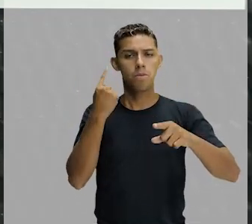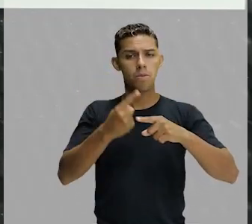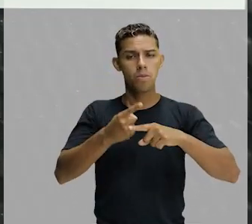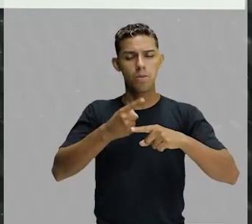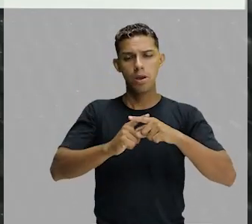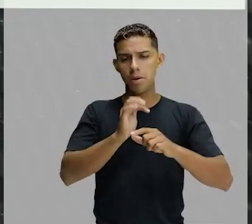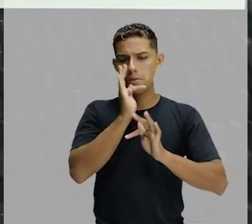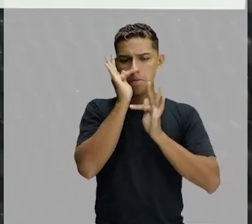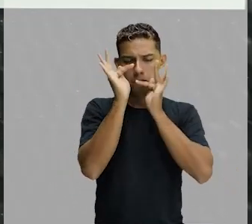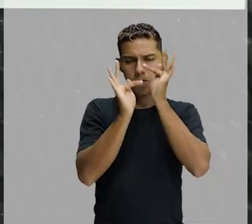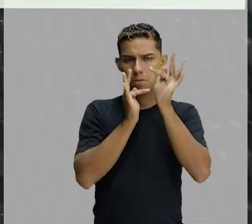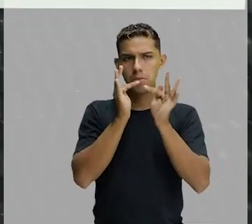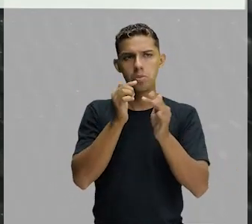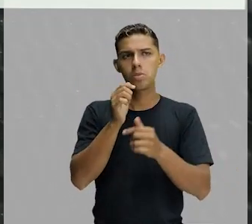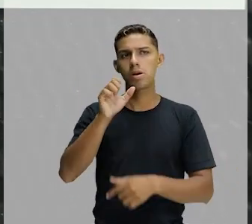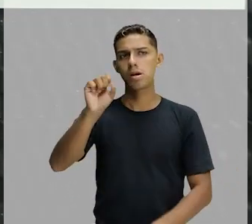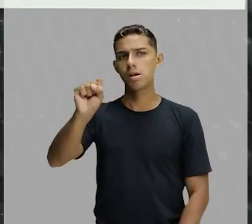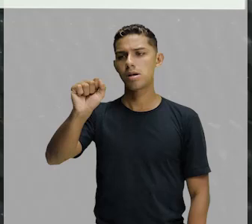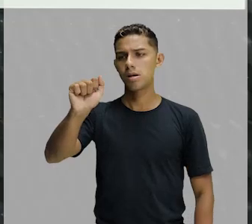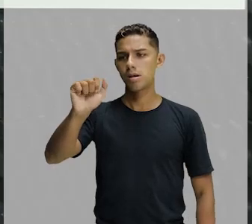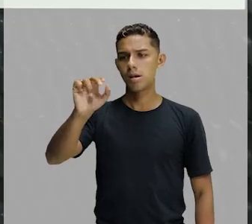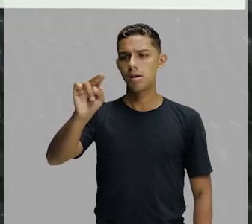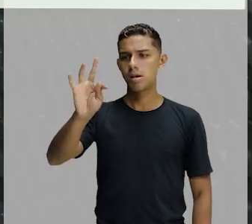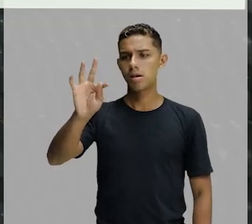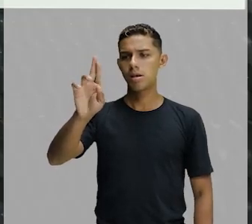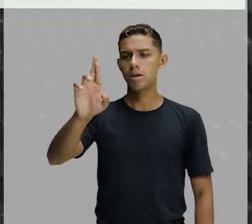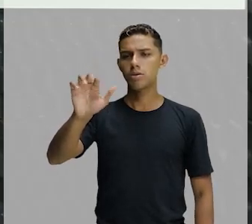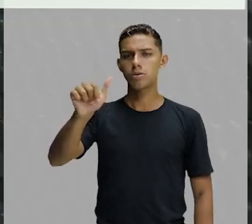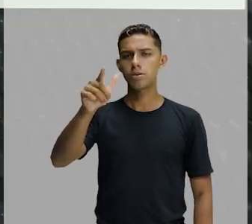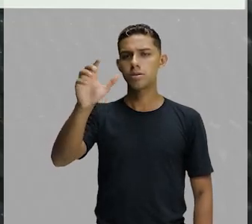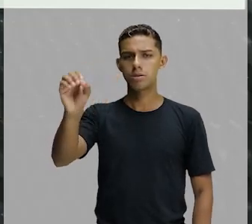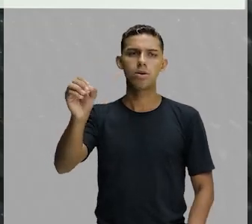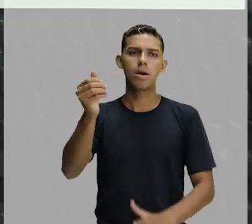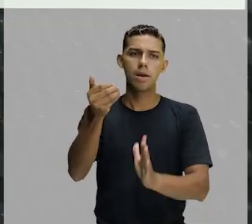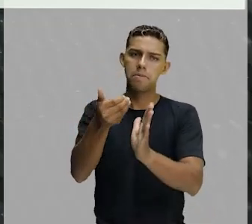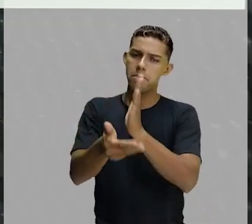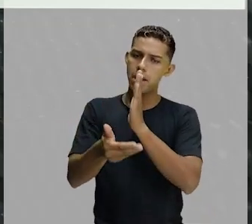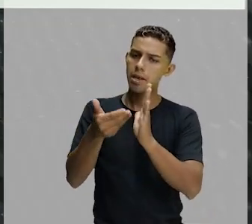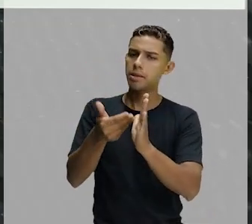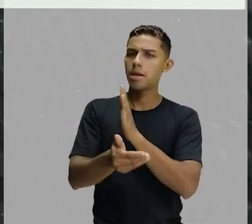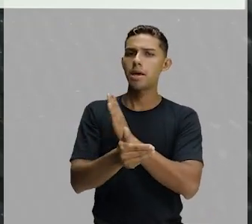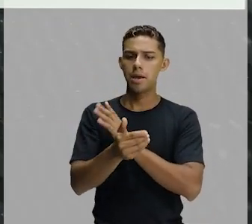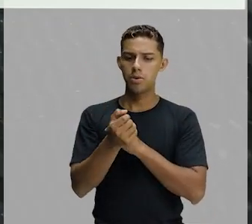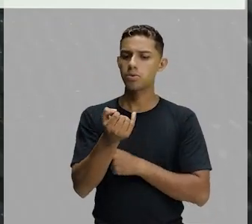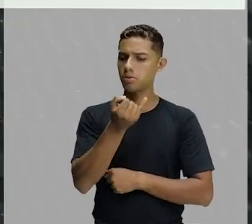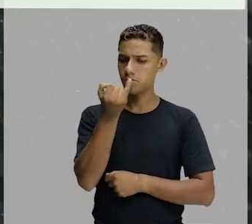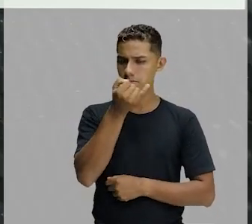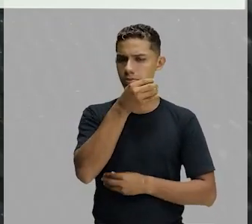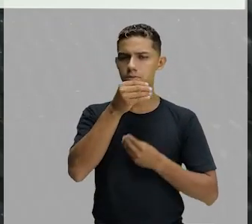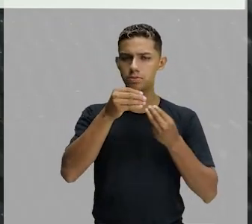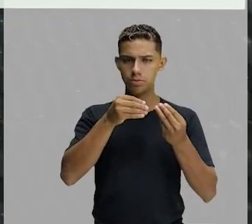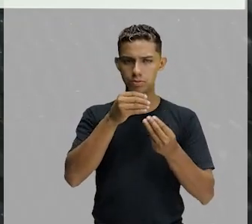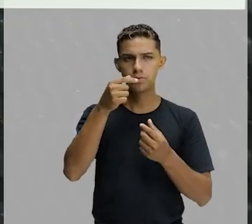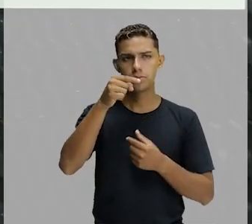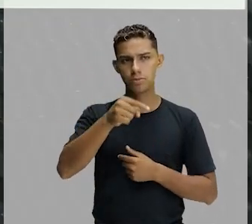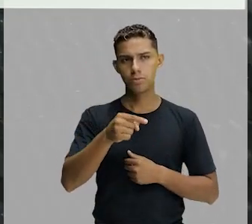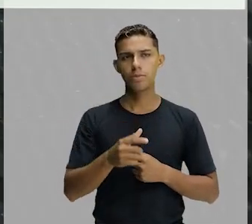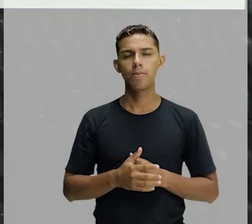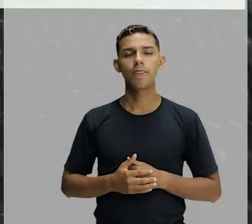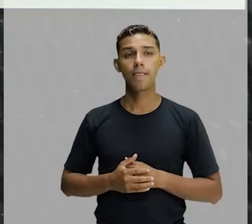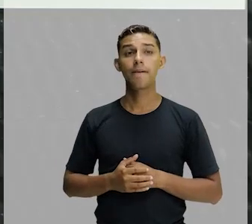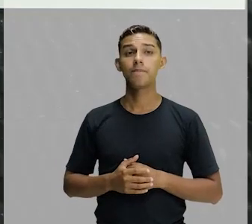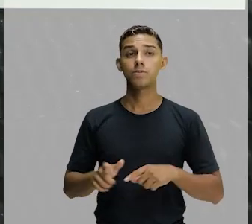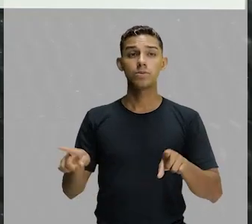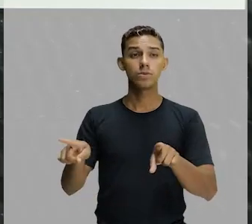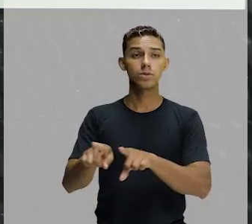desnaturação, certo? E aí vai perder muitas funções. Um outro fator que vai afetar a